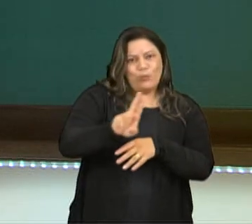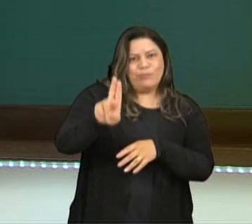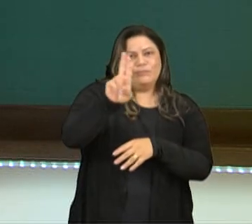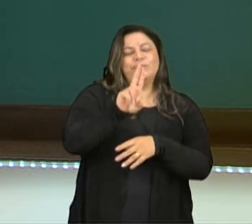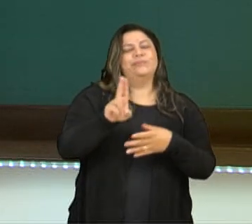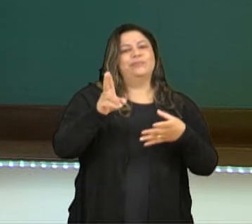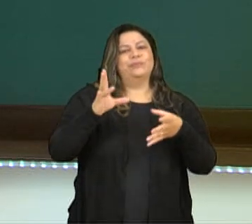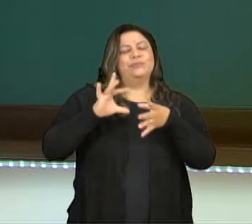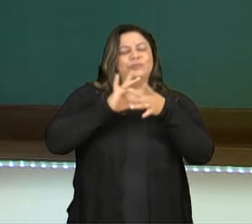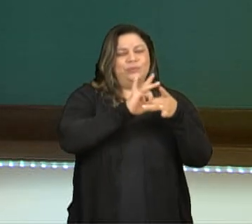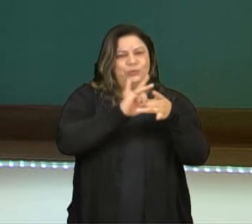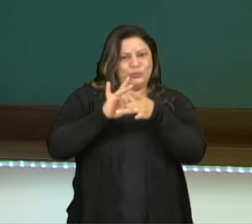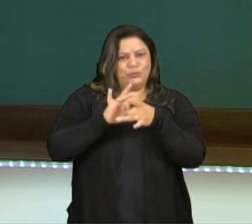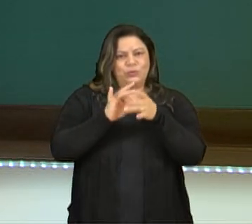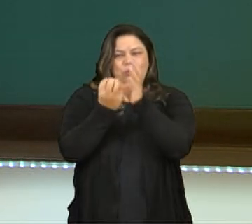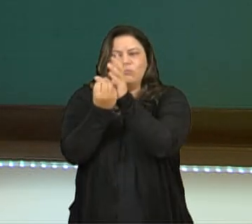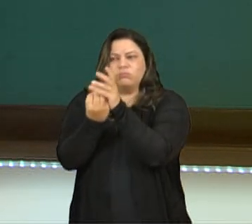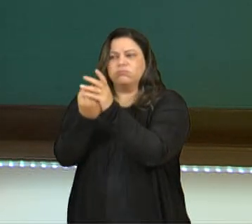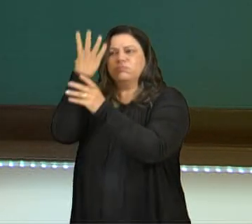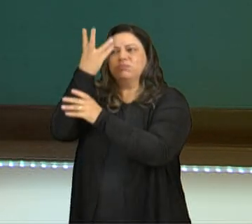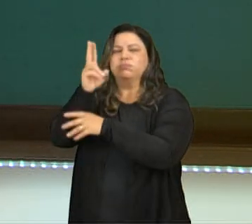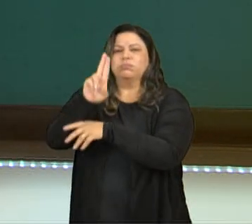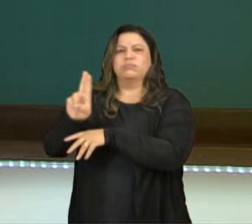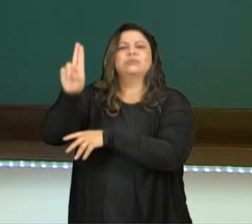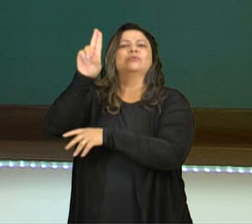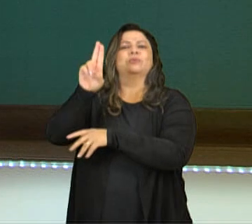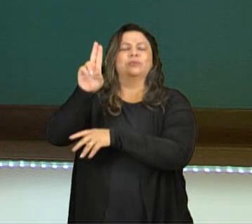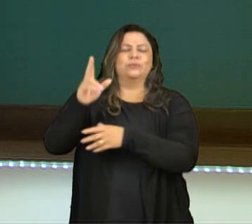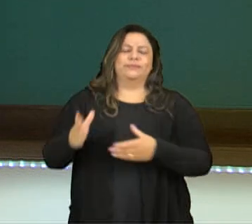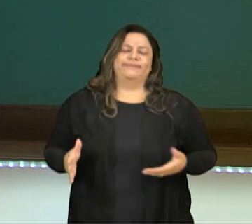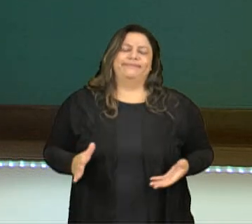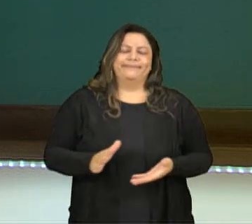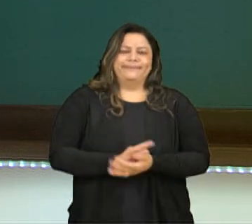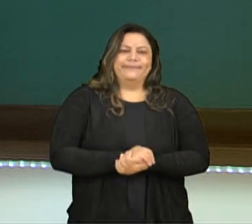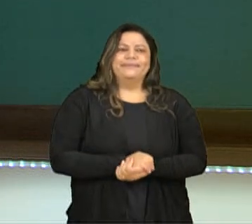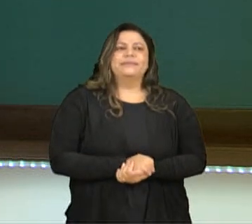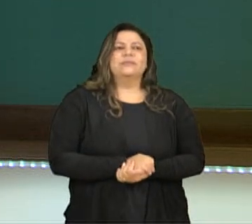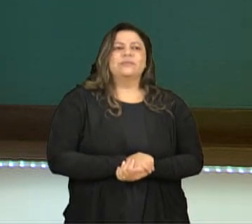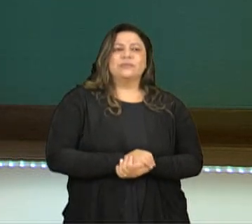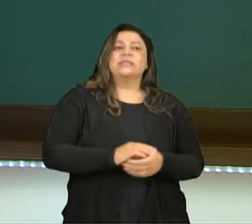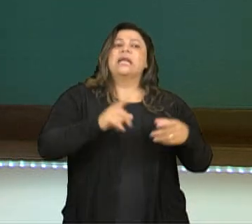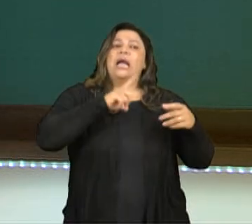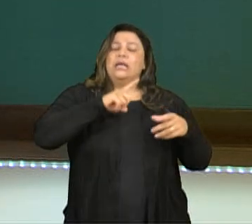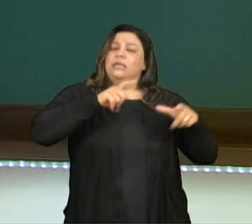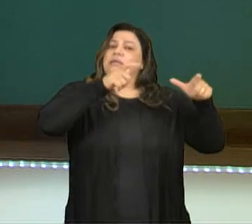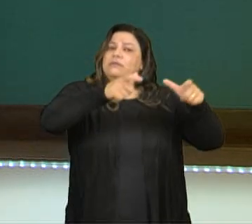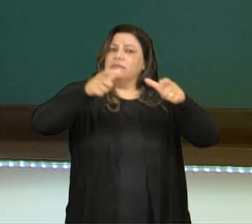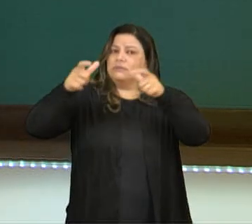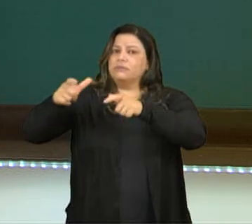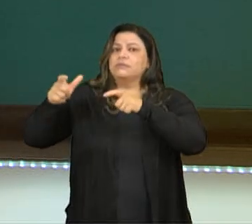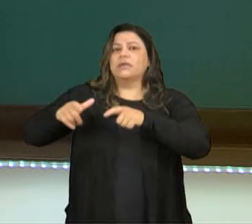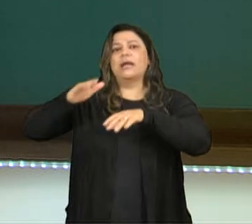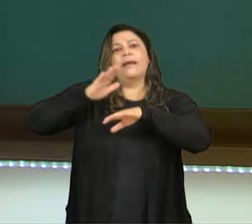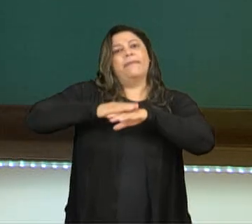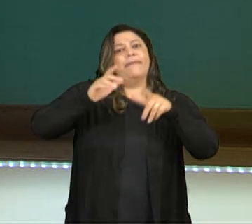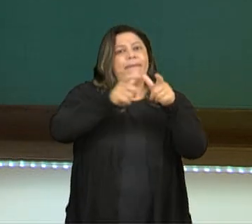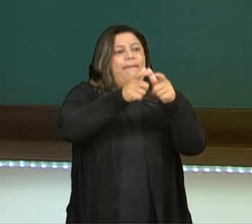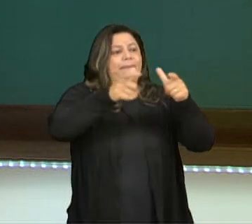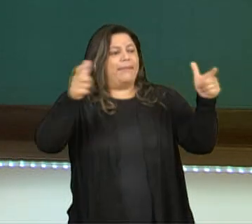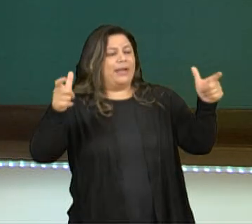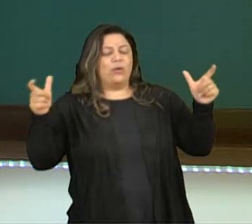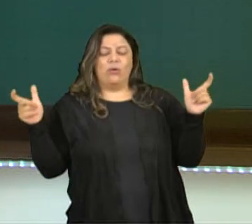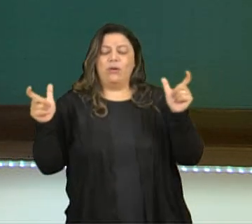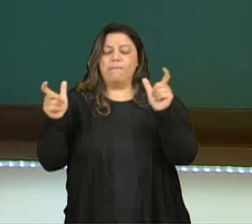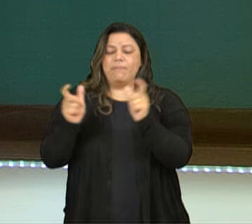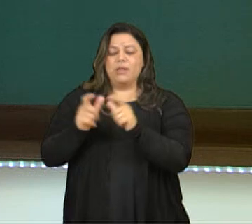ele é utilizado, por isso eu uso o termo recurso. Há lugares com maior e menor disponibilidade